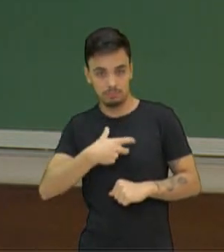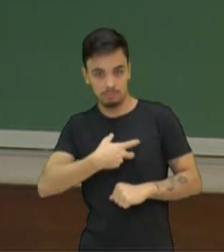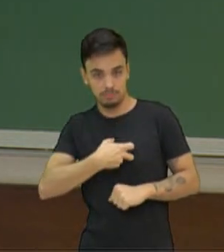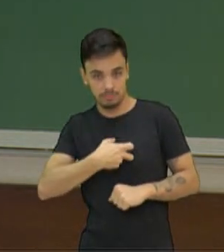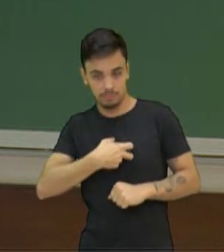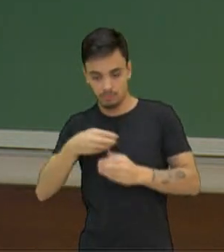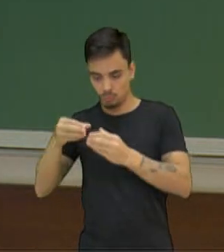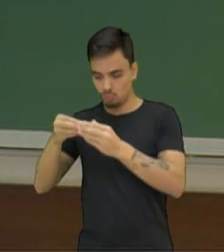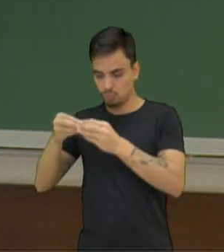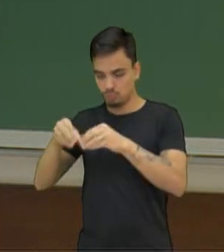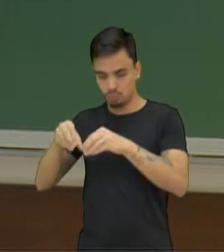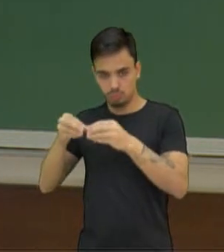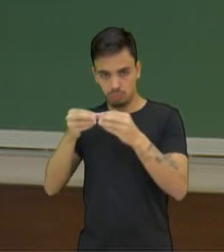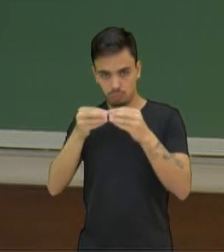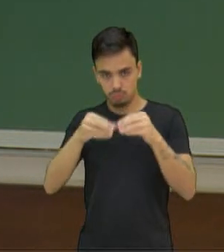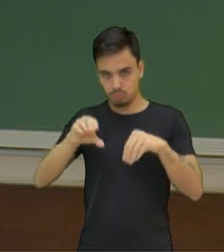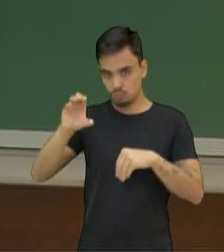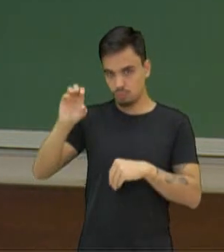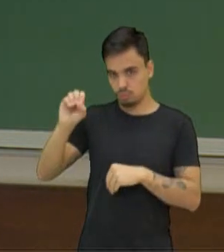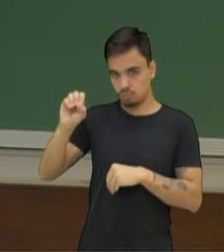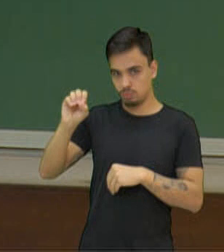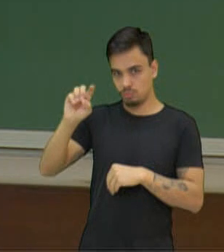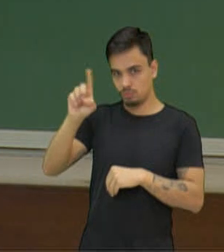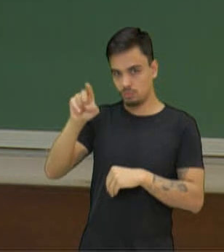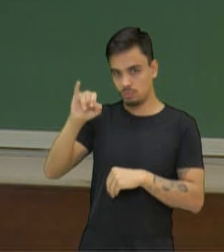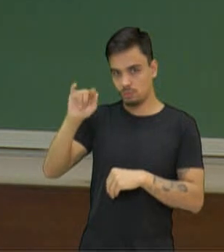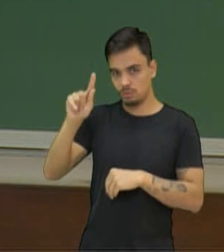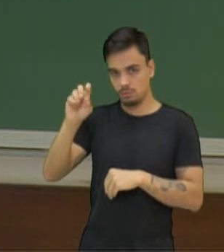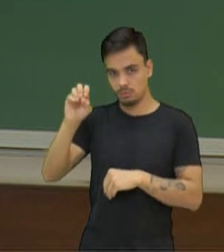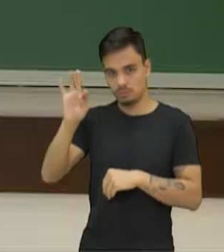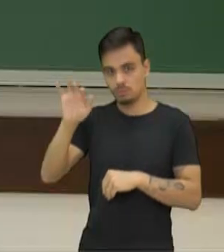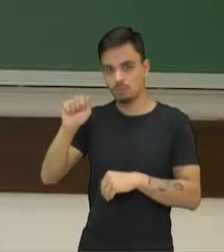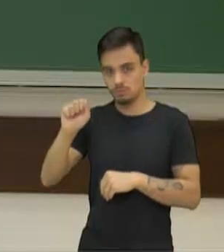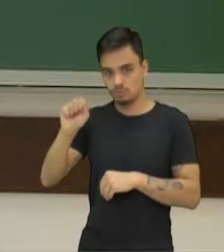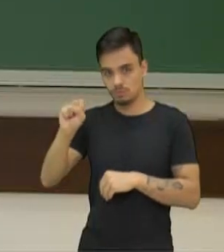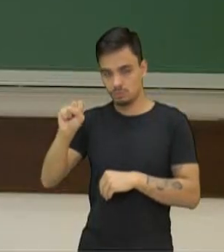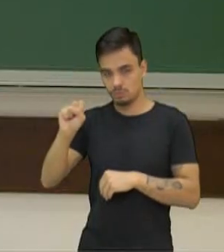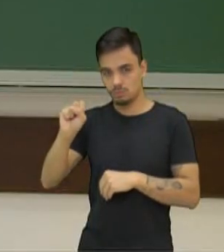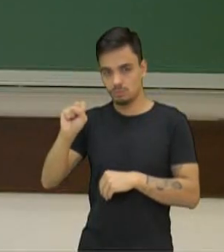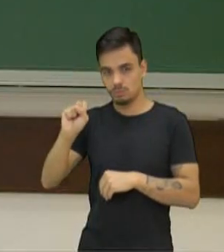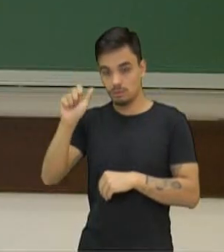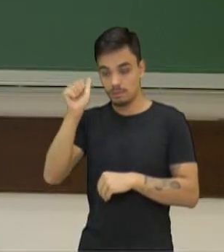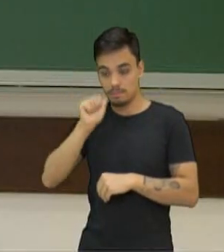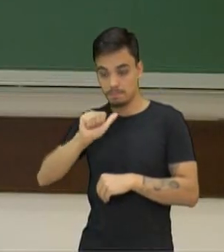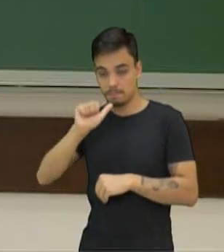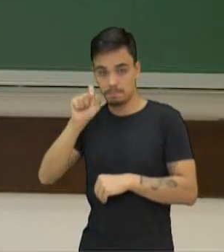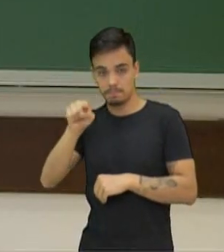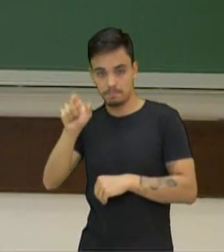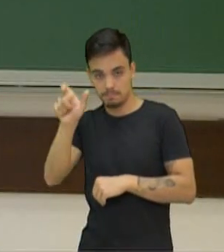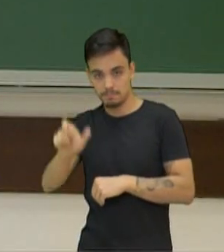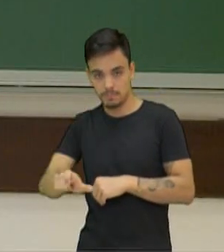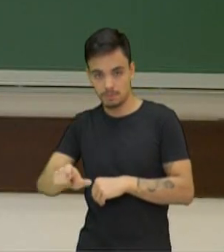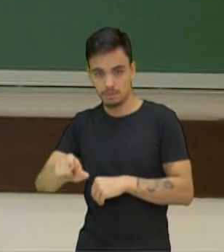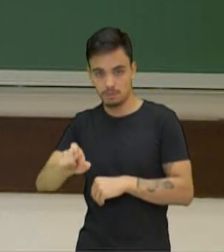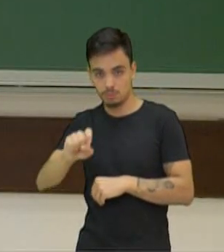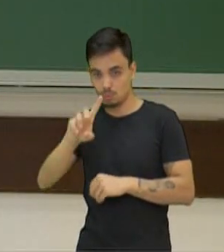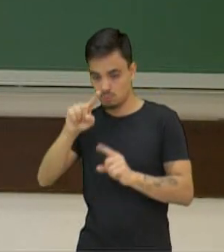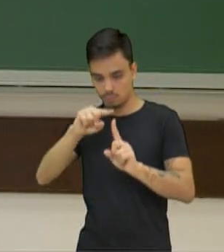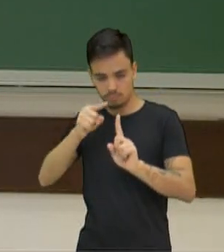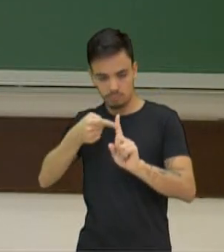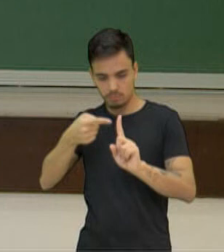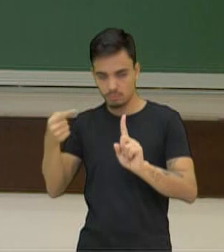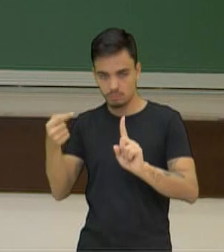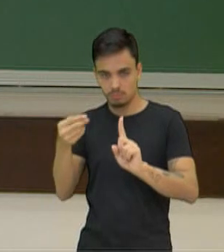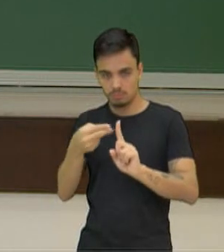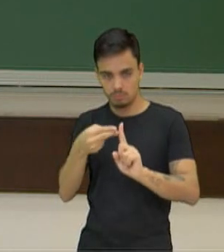zigotos, preparados em laboratório, foram implantados os dois na mesma mãe, na mesma barriga solidária,